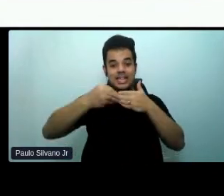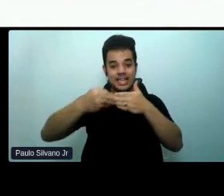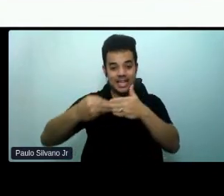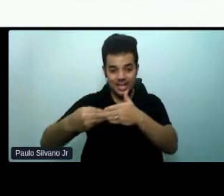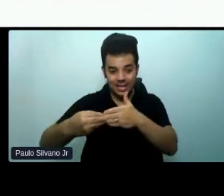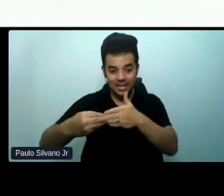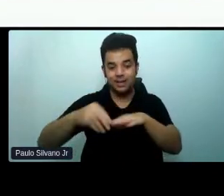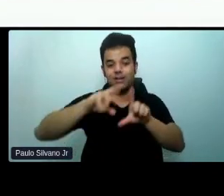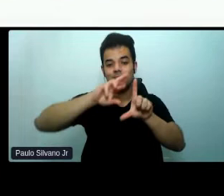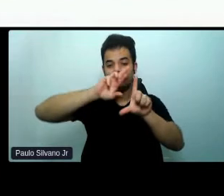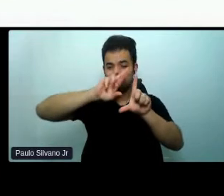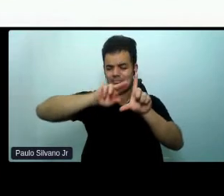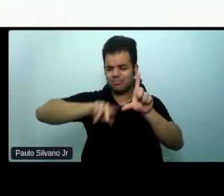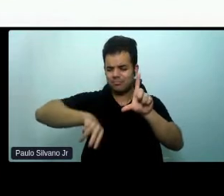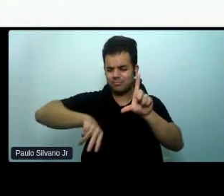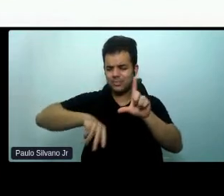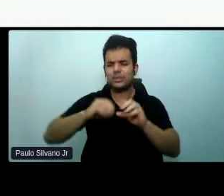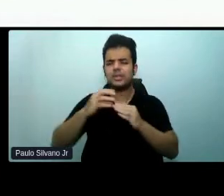né? Que é um guia,